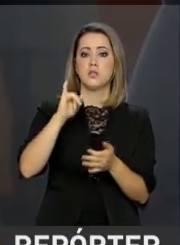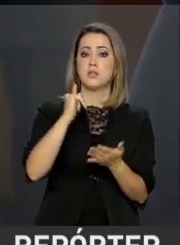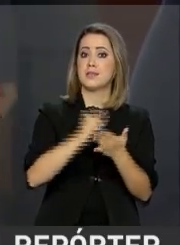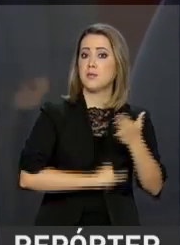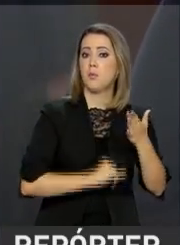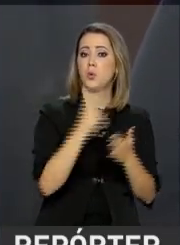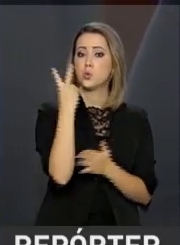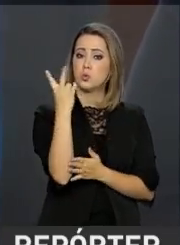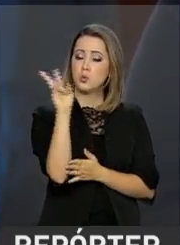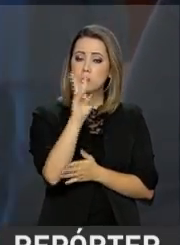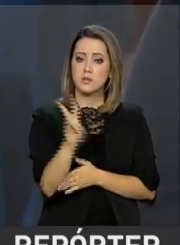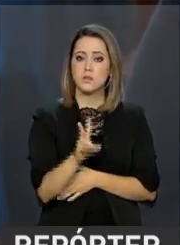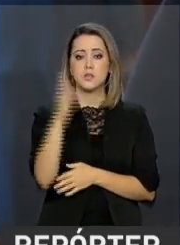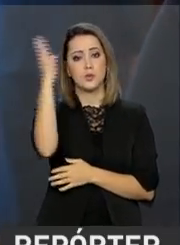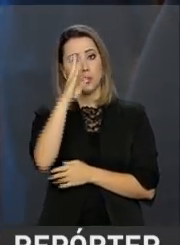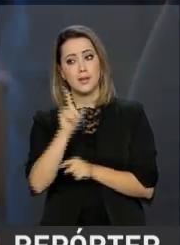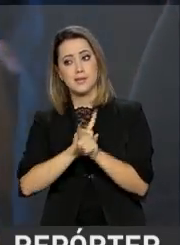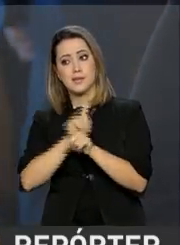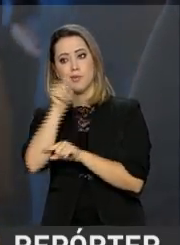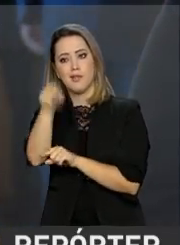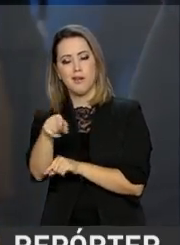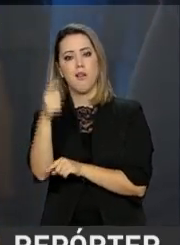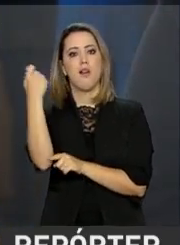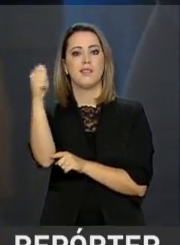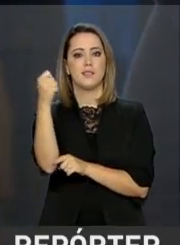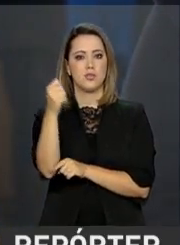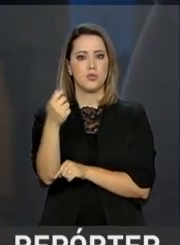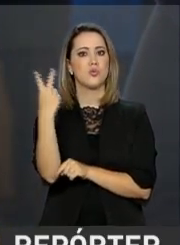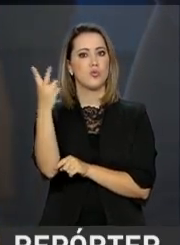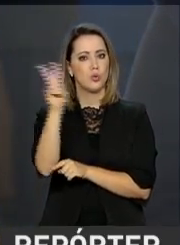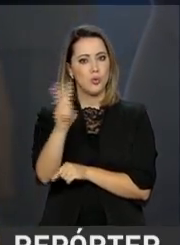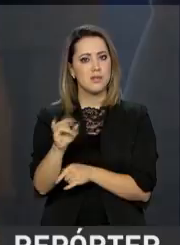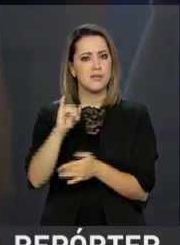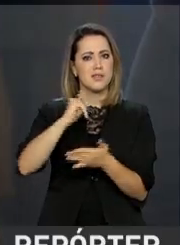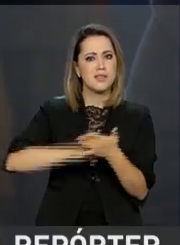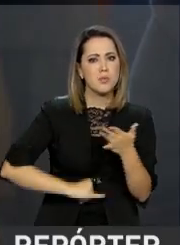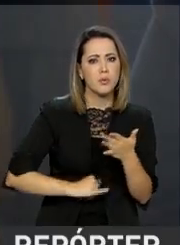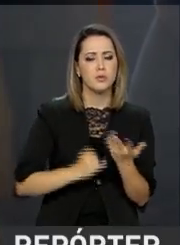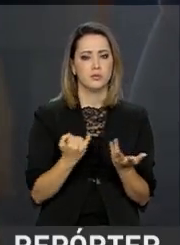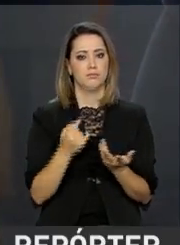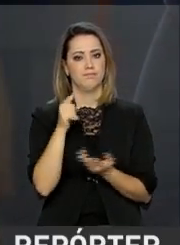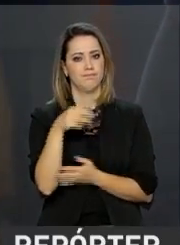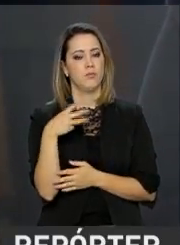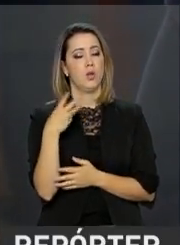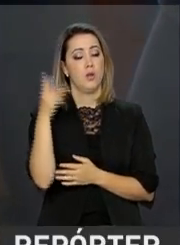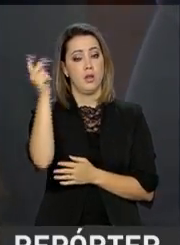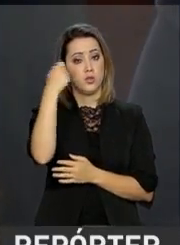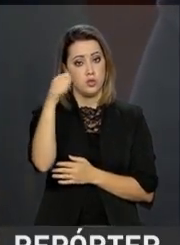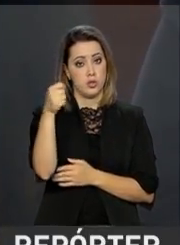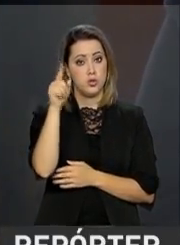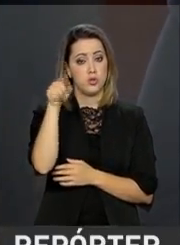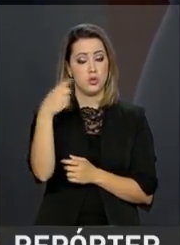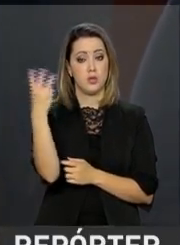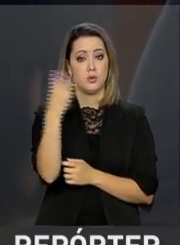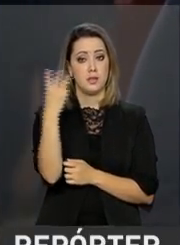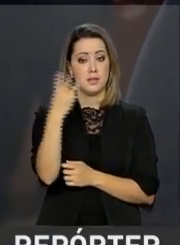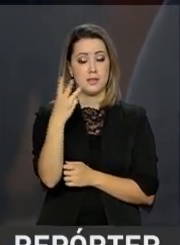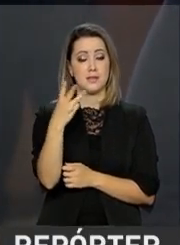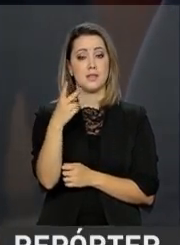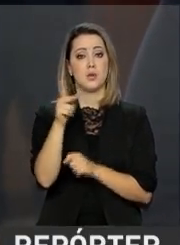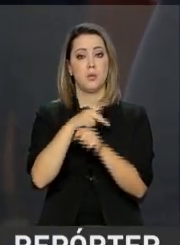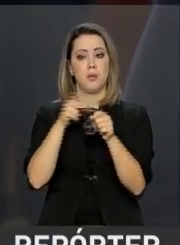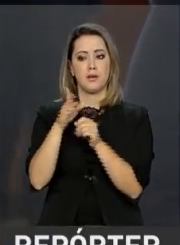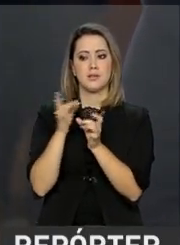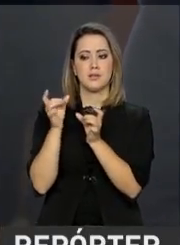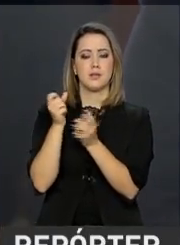duas vezes, no Brasil e na Argentina. A Argentina é o terceiro destino das exportações brasileiras. Já o